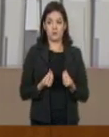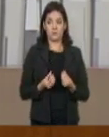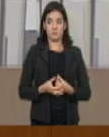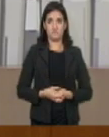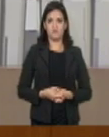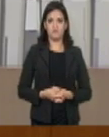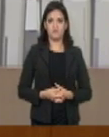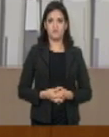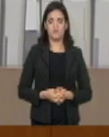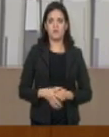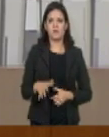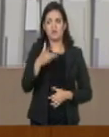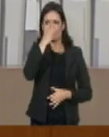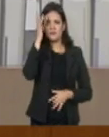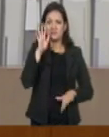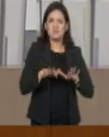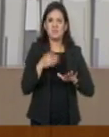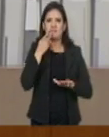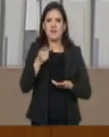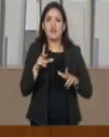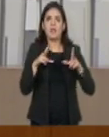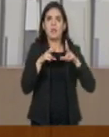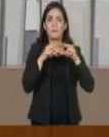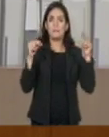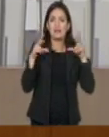As pessoas às vezes dizem em Brasília,